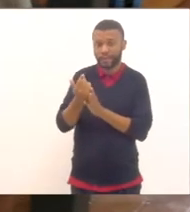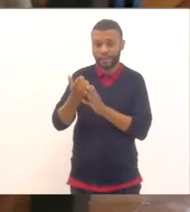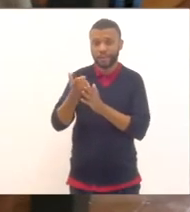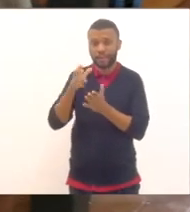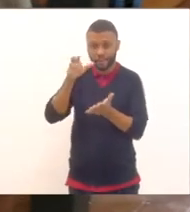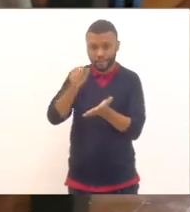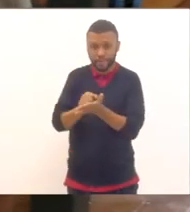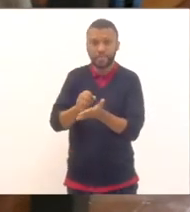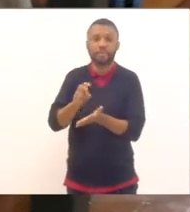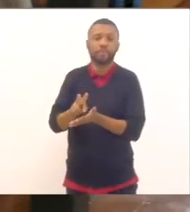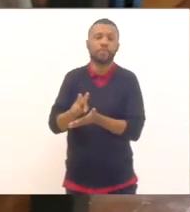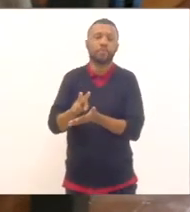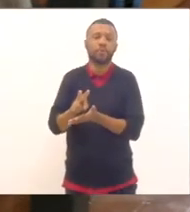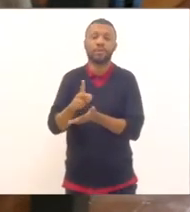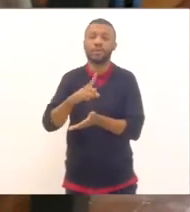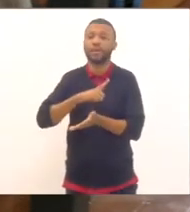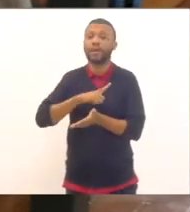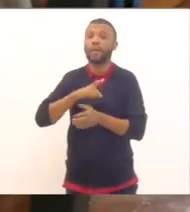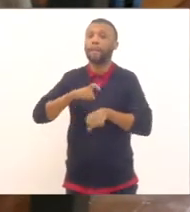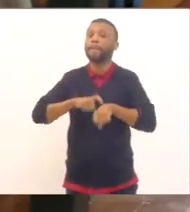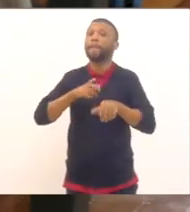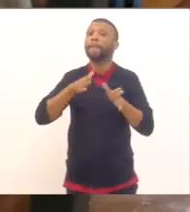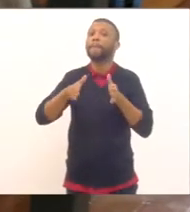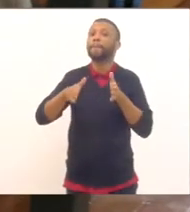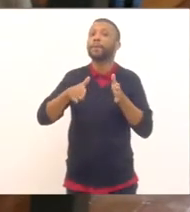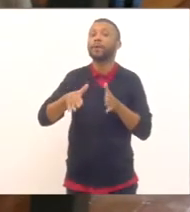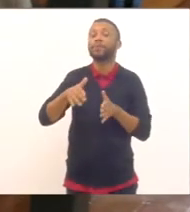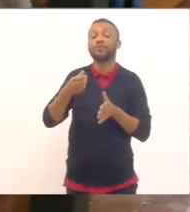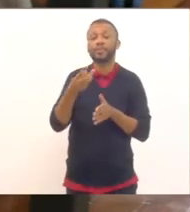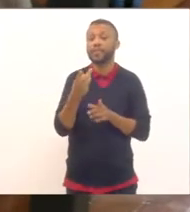prazo o prazo de 90 dias